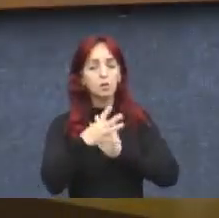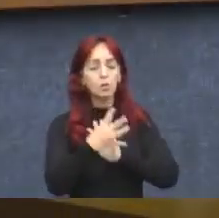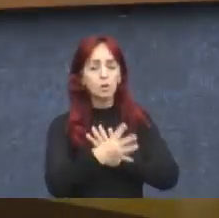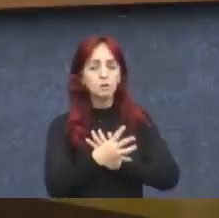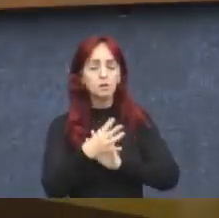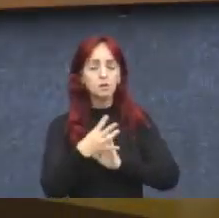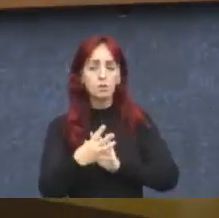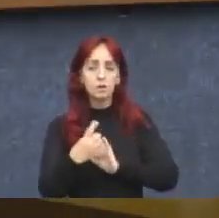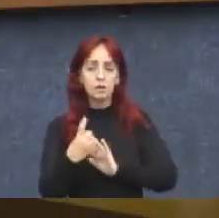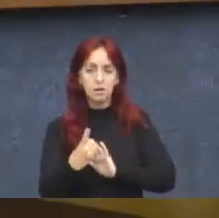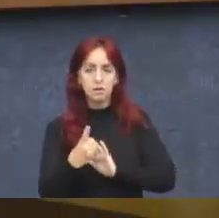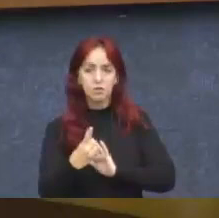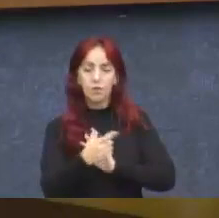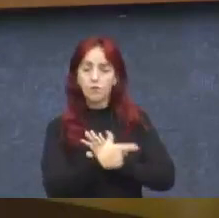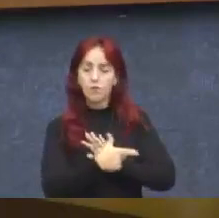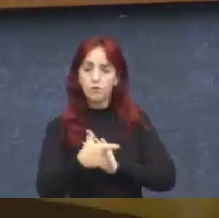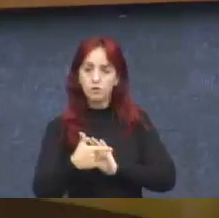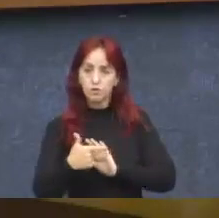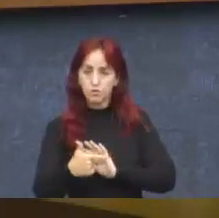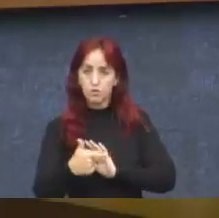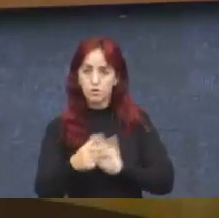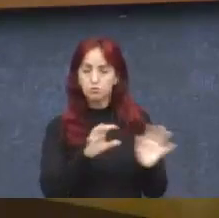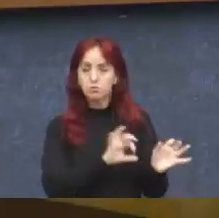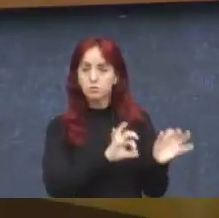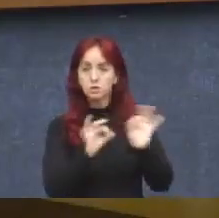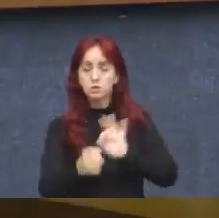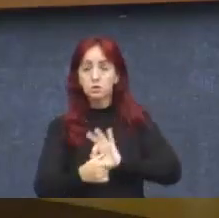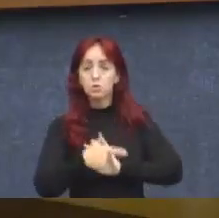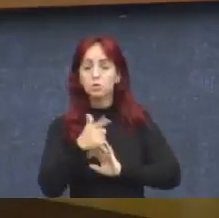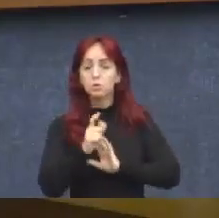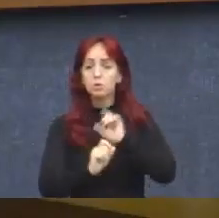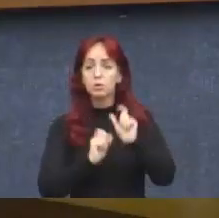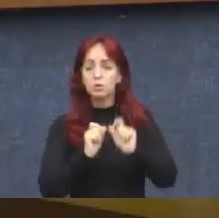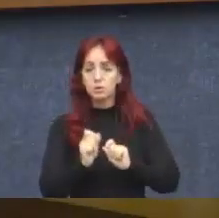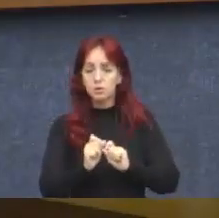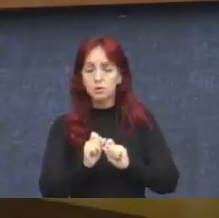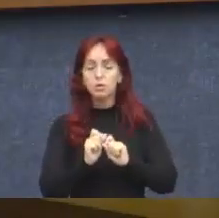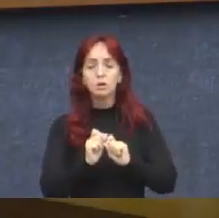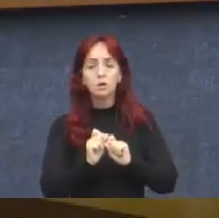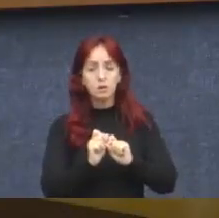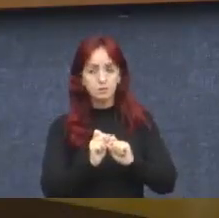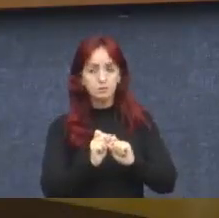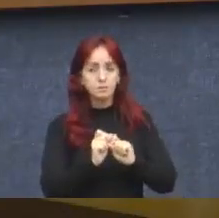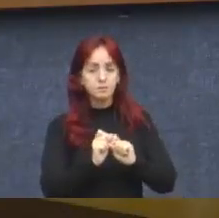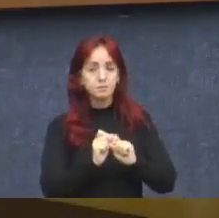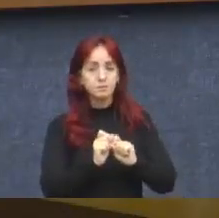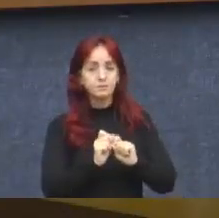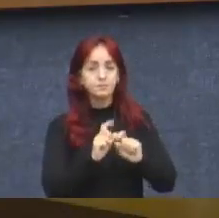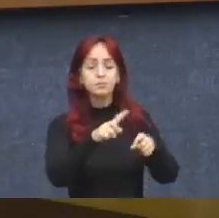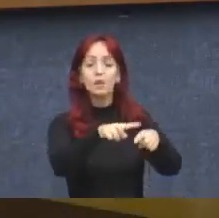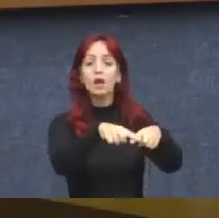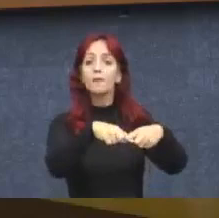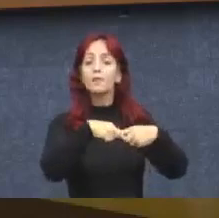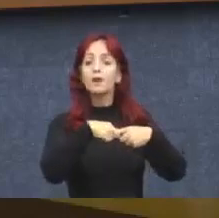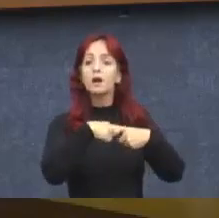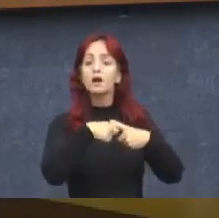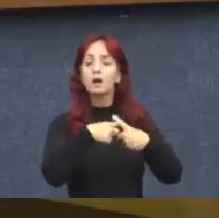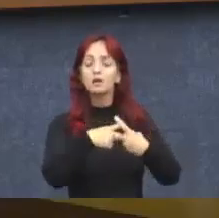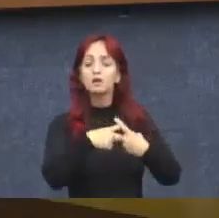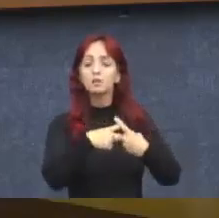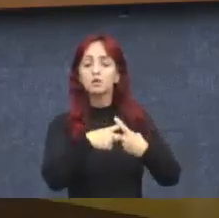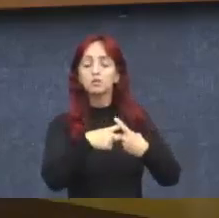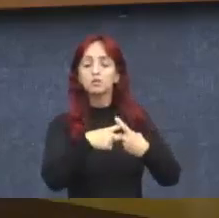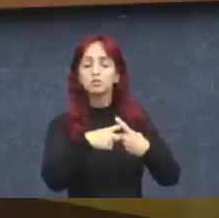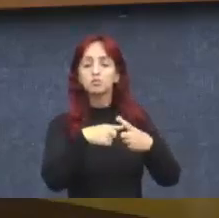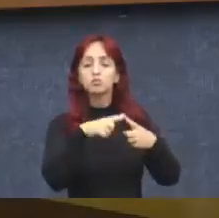441/2022, em segundo turno, que é o empréstimo da região do Isidoro e da